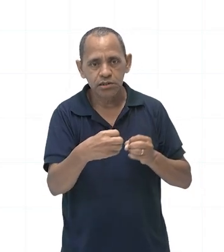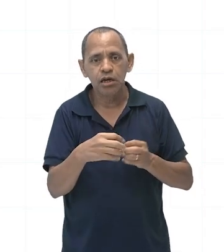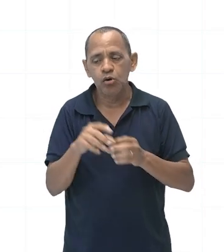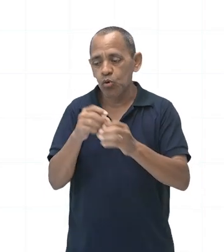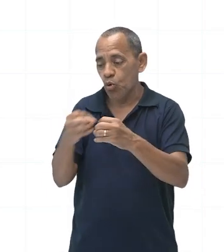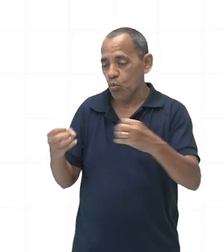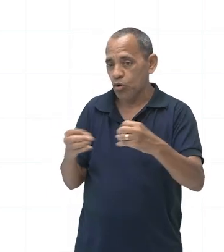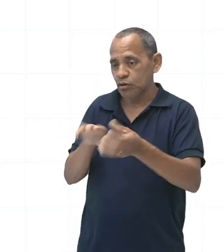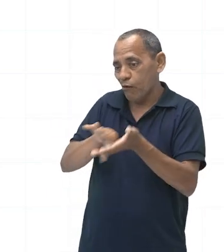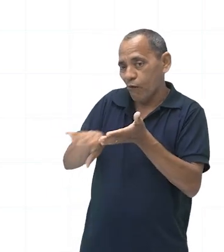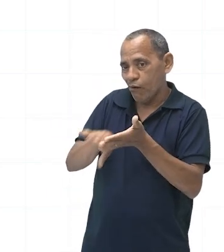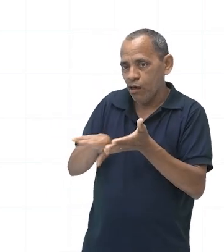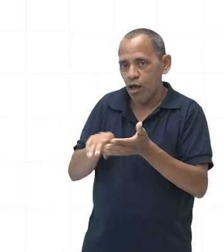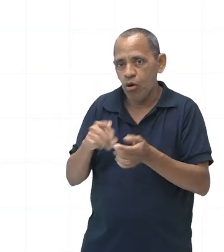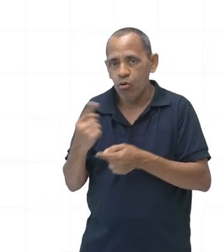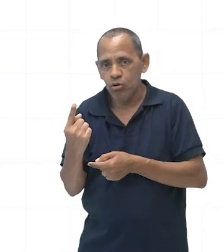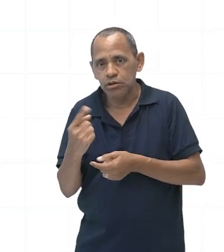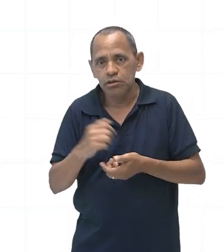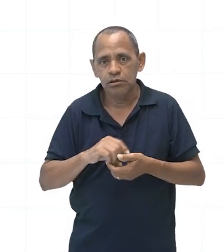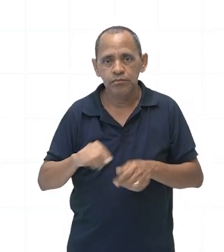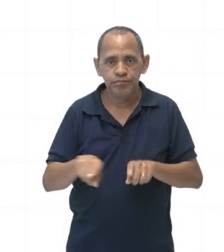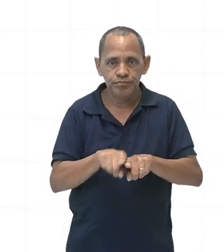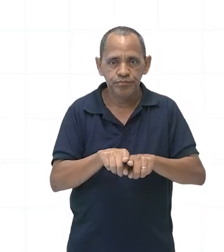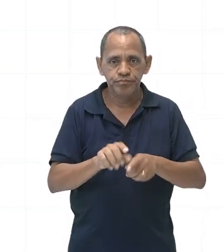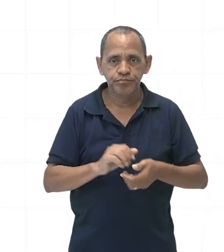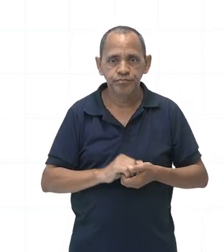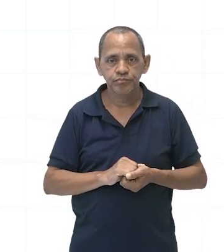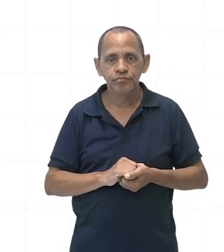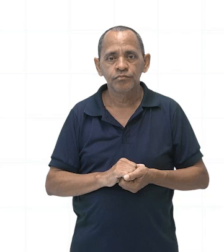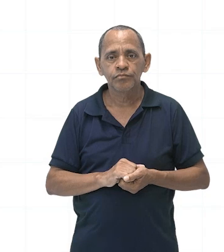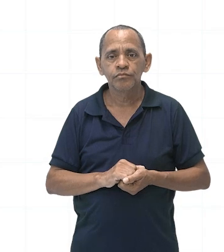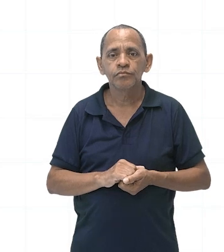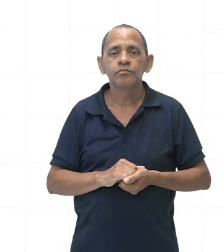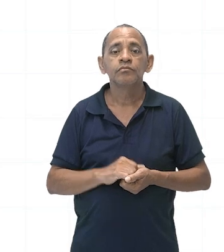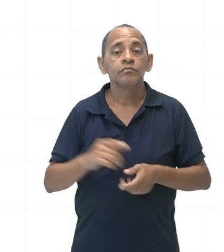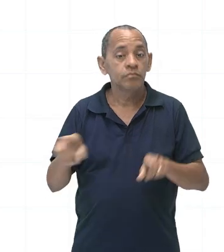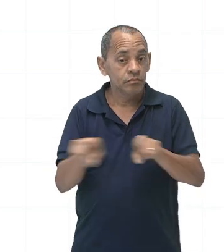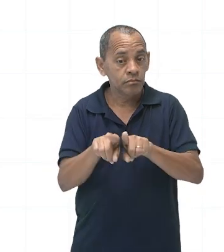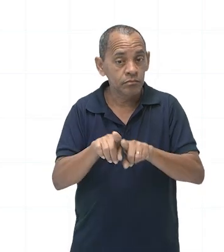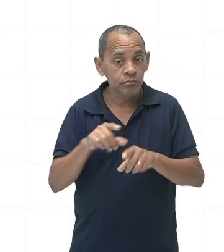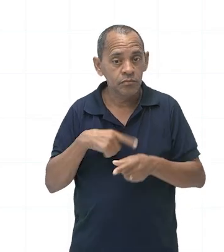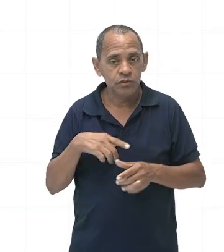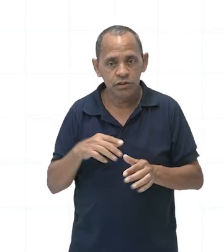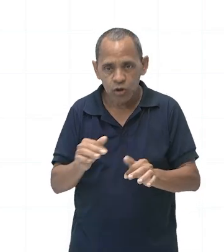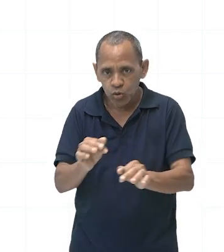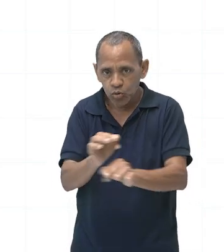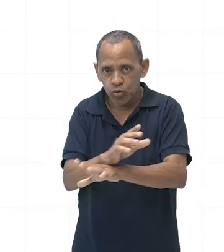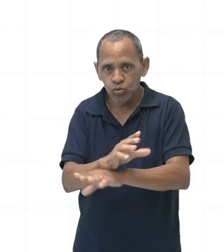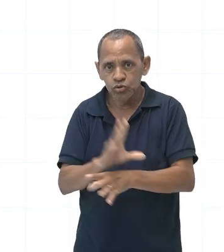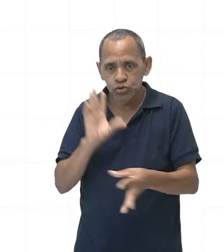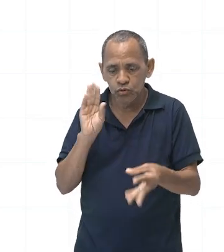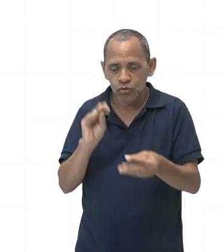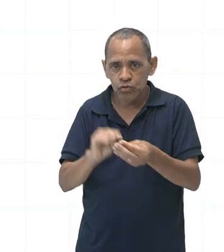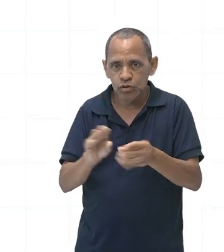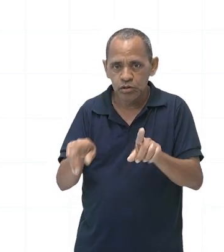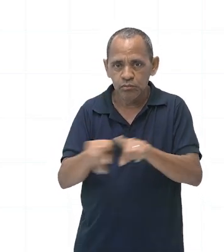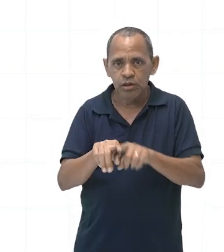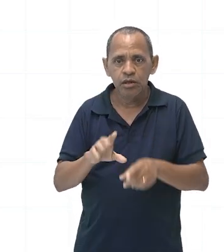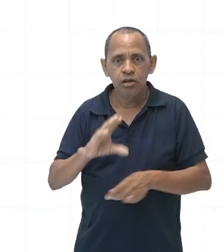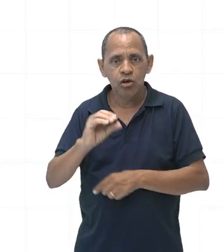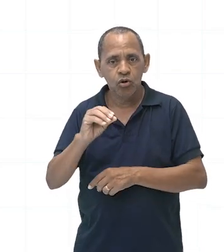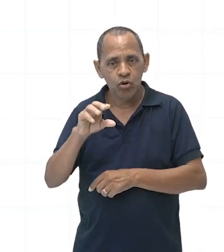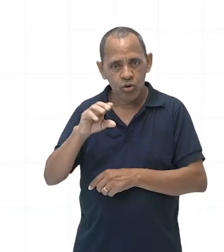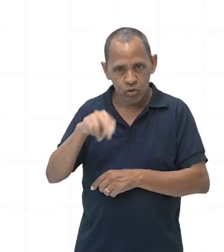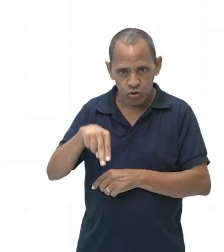à outra. Também tenho ali no meu quadro as conclusivas, que expressam uma conclusão em relação a algo que foi dito pela minha